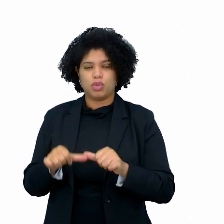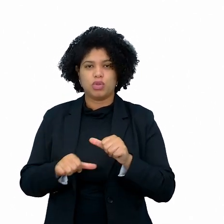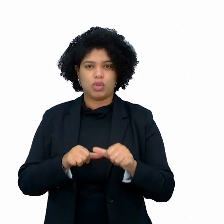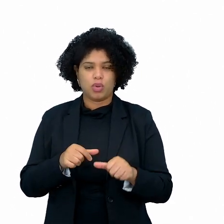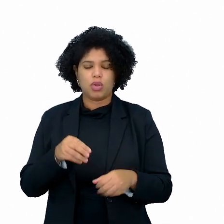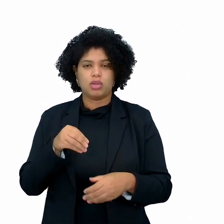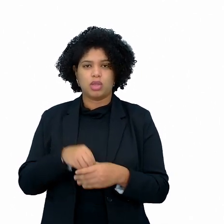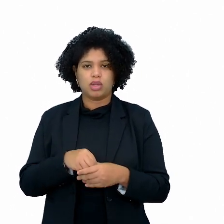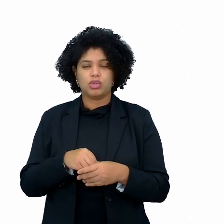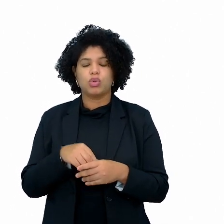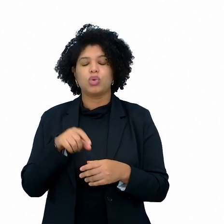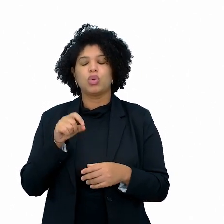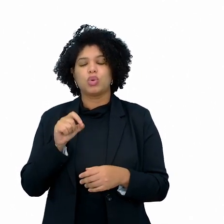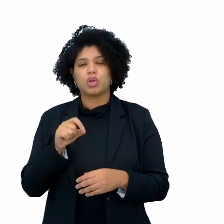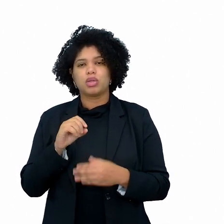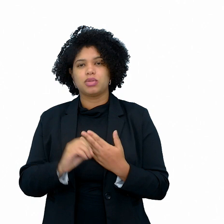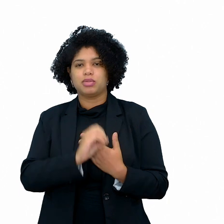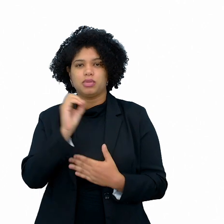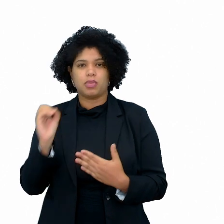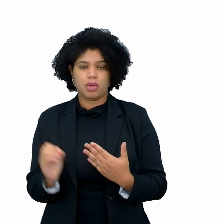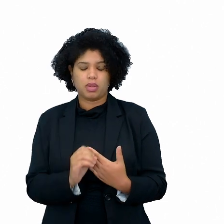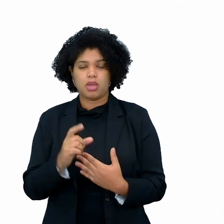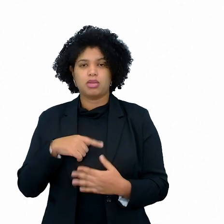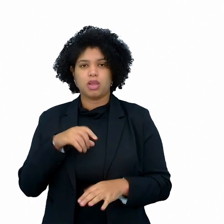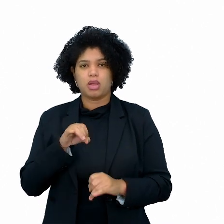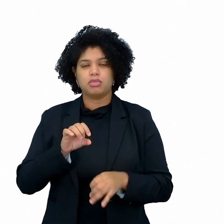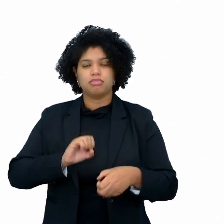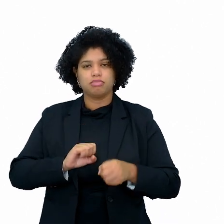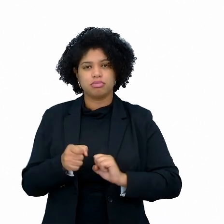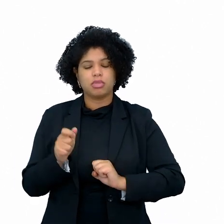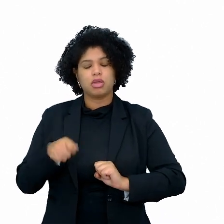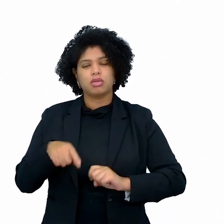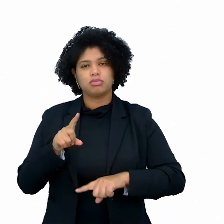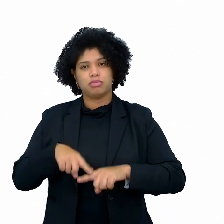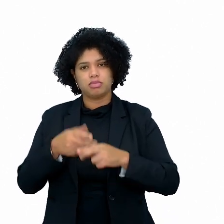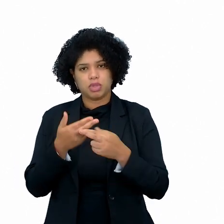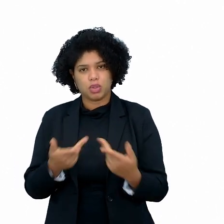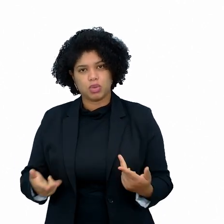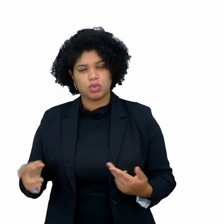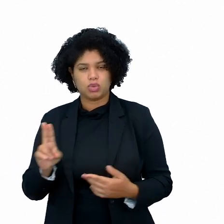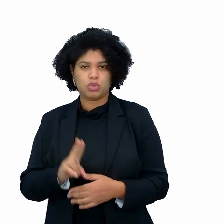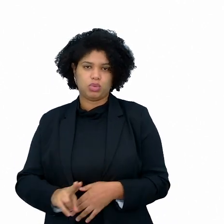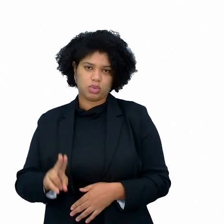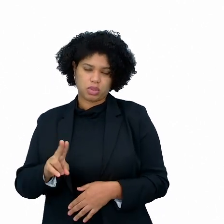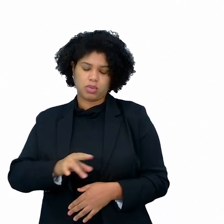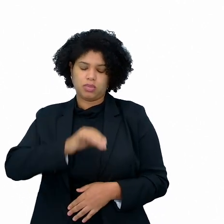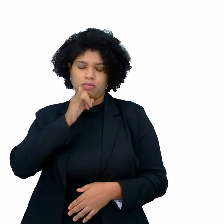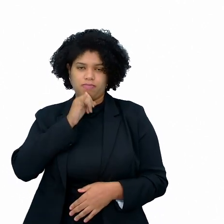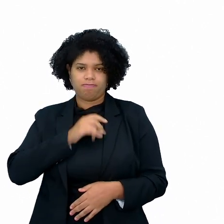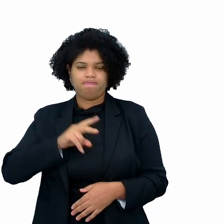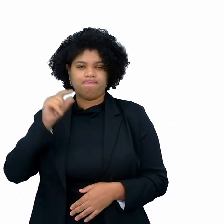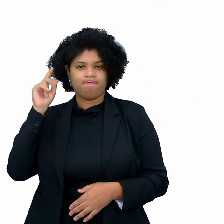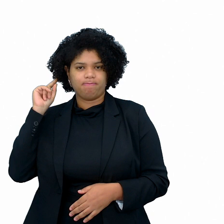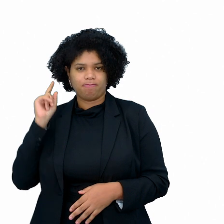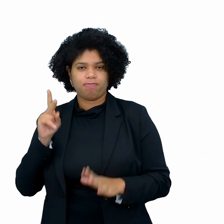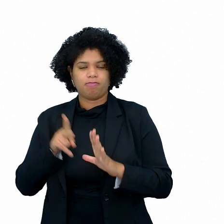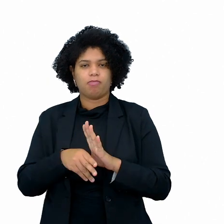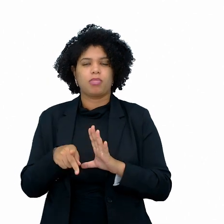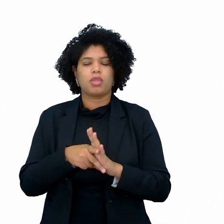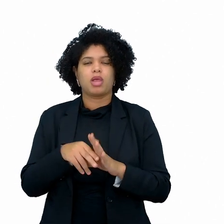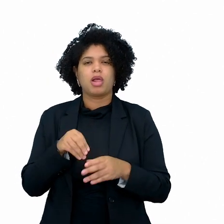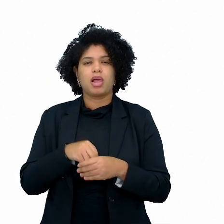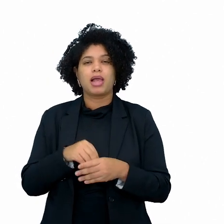centro de mídias apareceram formações para usar, né, esse material. A escola que eu estava no passado, que era a Escola Bento de Abreu